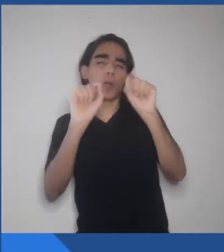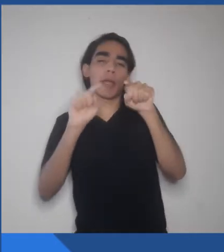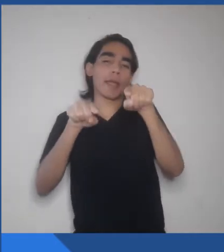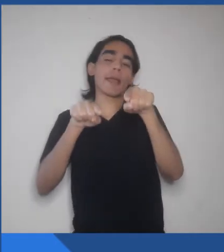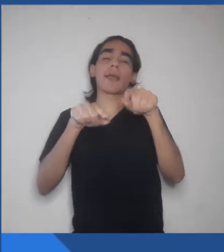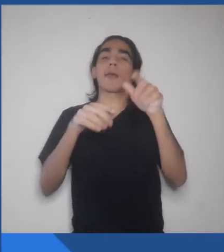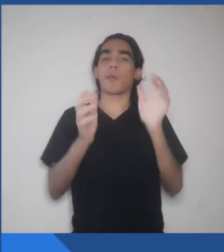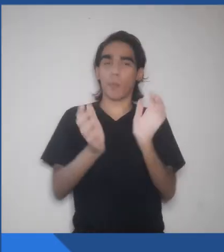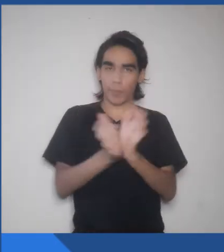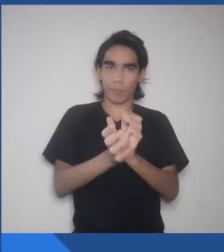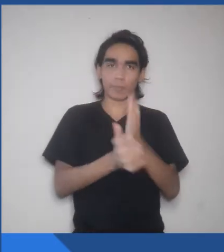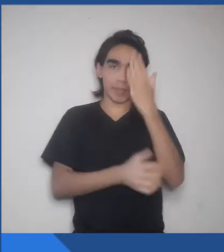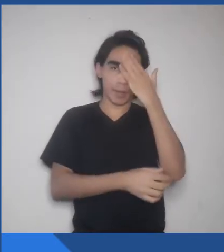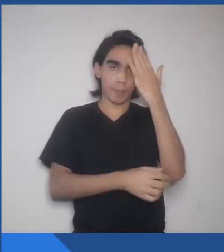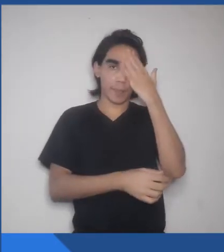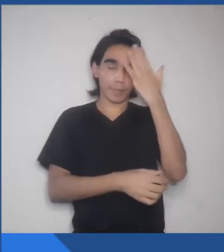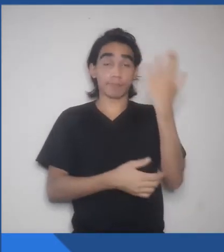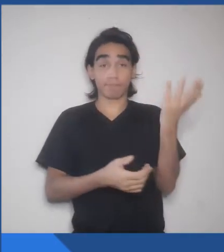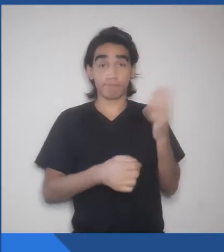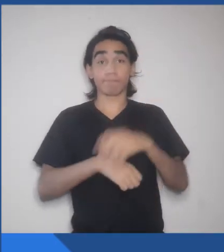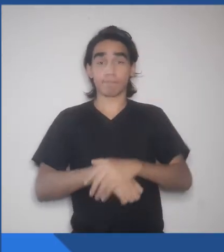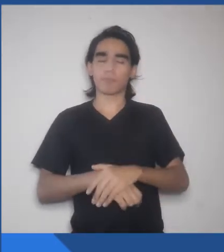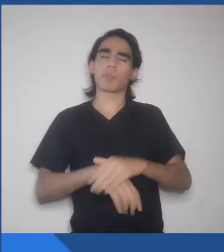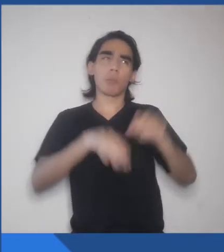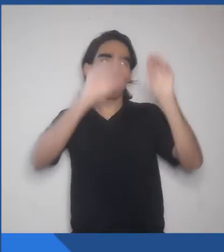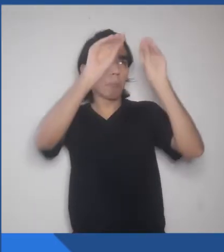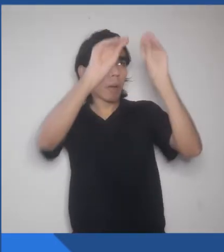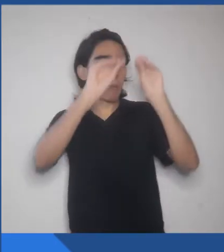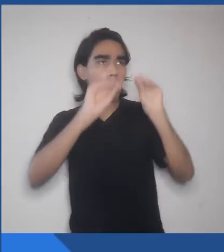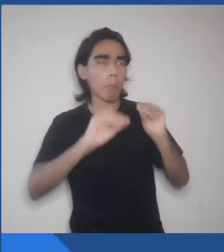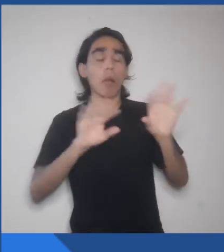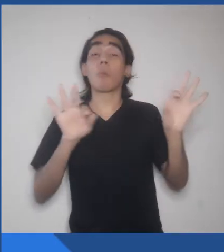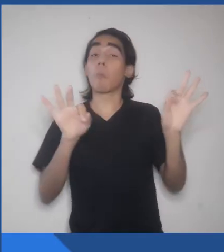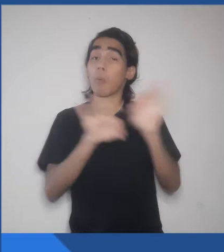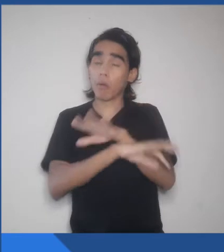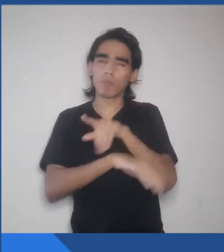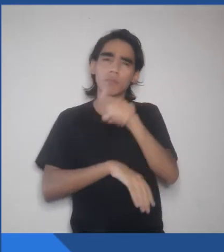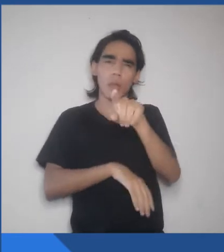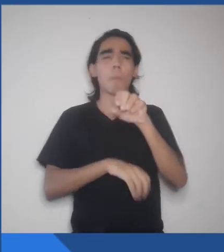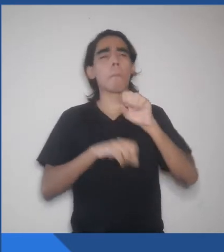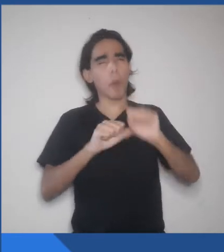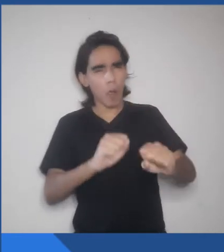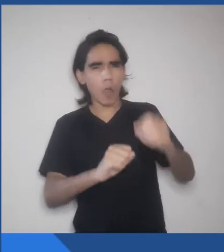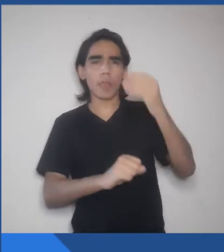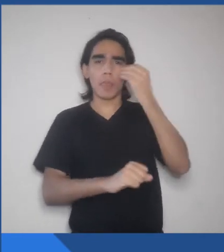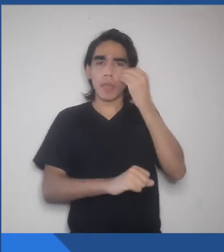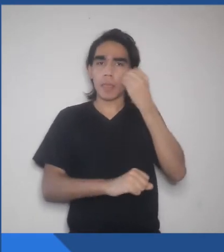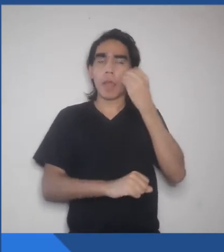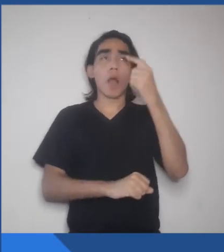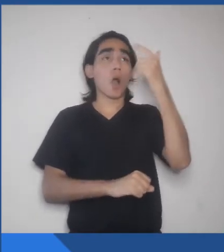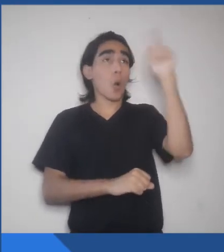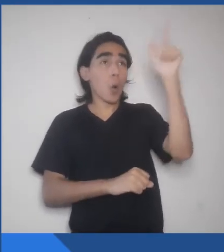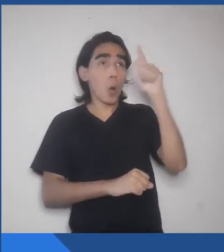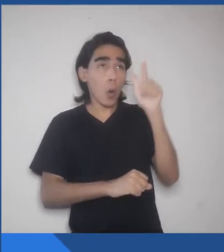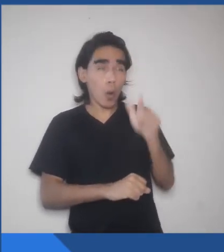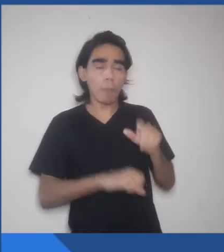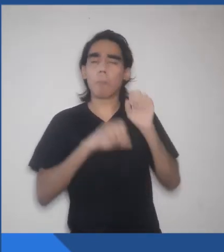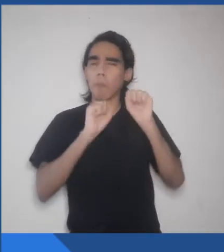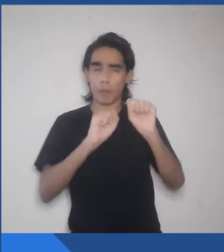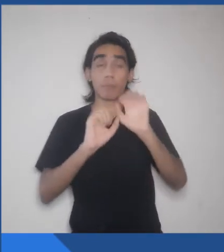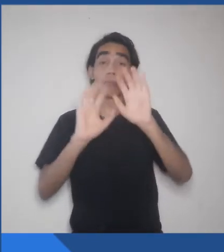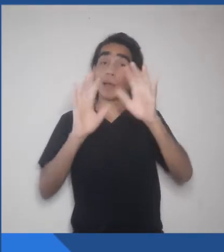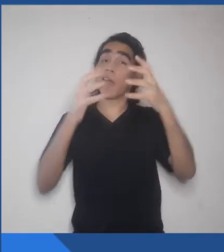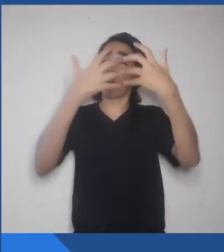grupo, né? E é isso que a gente precisa preencher. Se você quiser depois, pode testar essas outras opções aqui. Mas para o